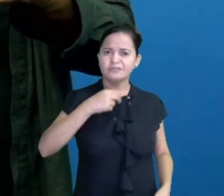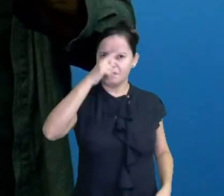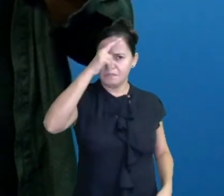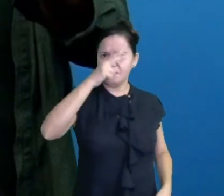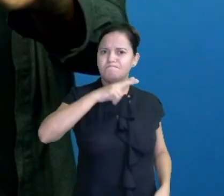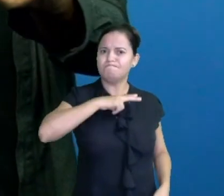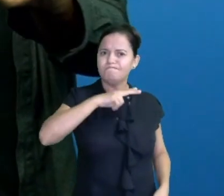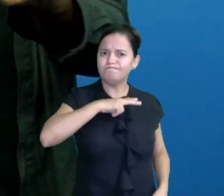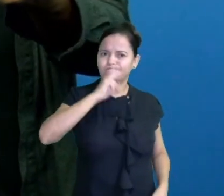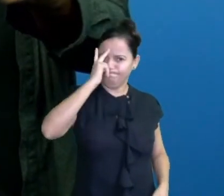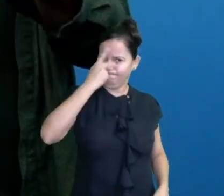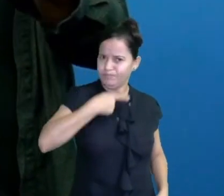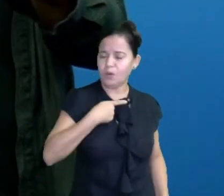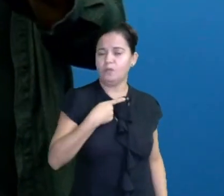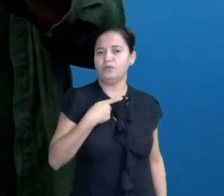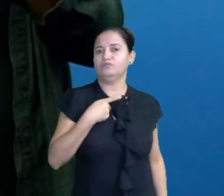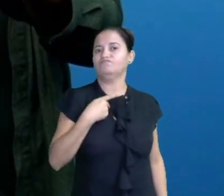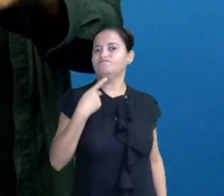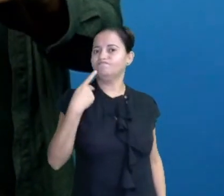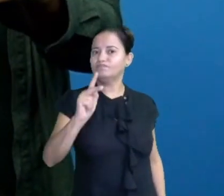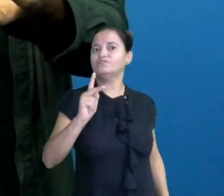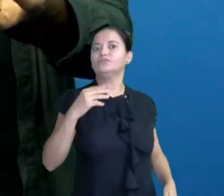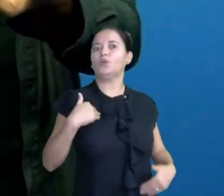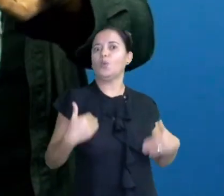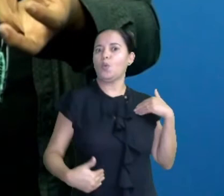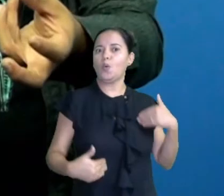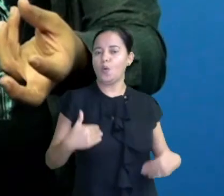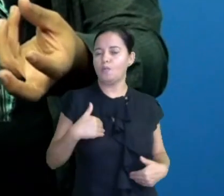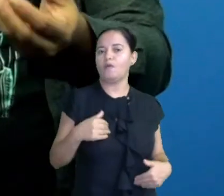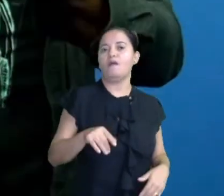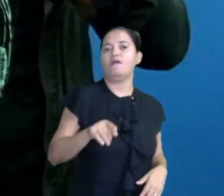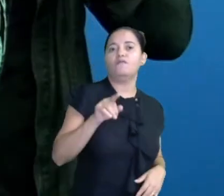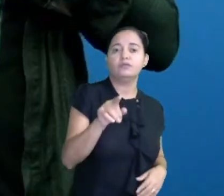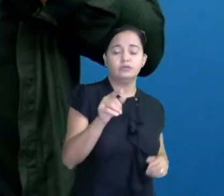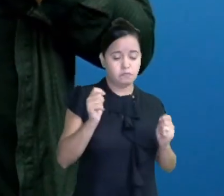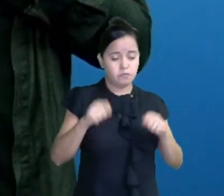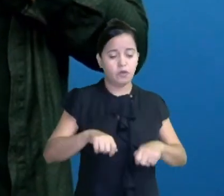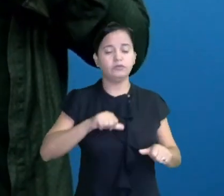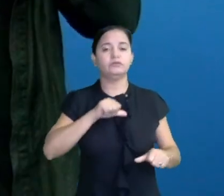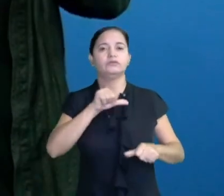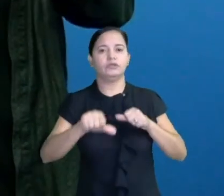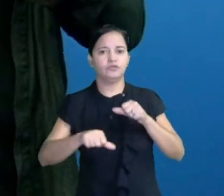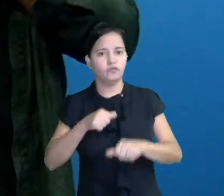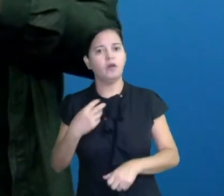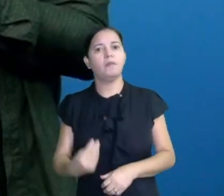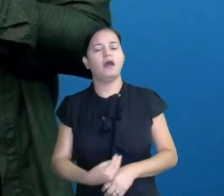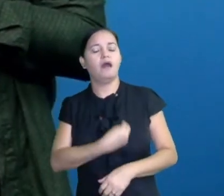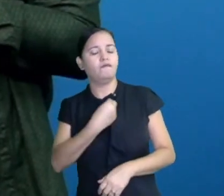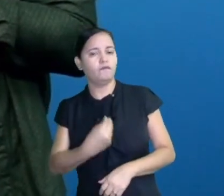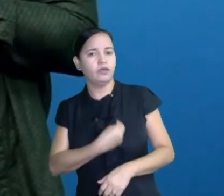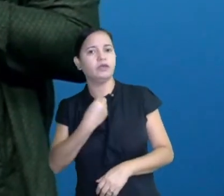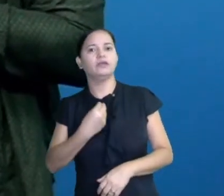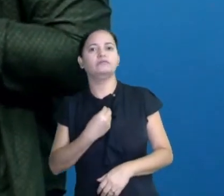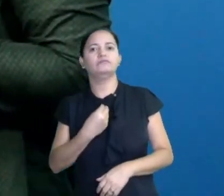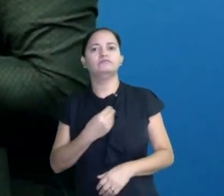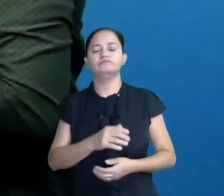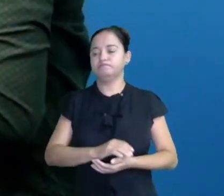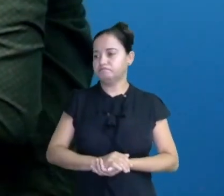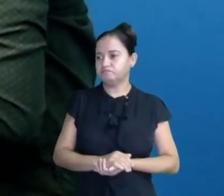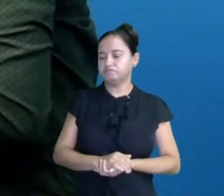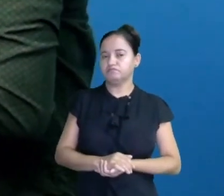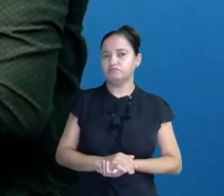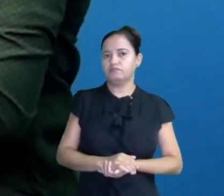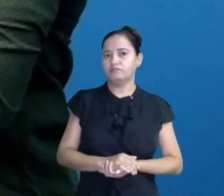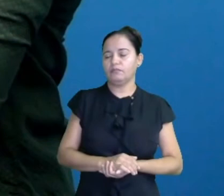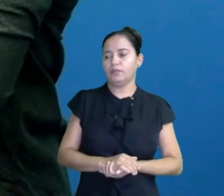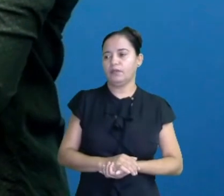desse conhecimento, você está apto a transformar sua vida e a vida de quem está próximo de você. Produção, vamos